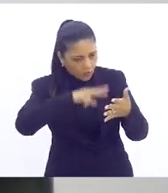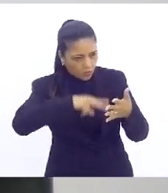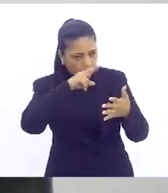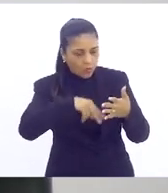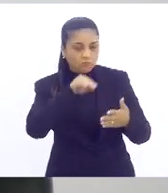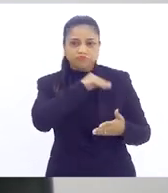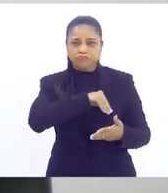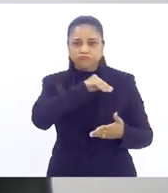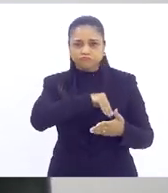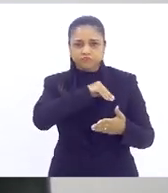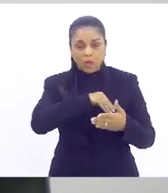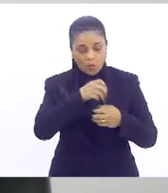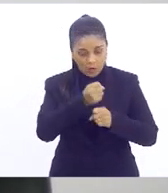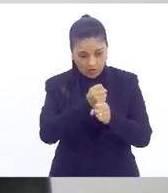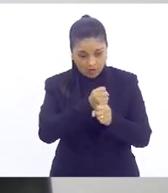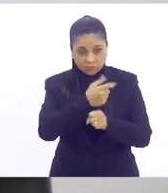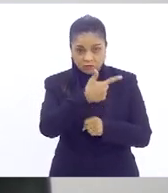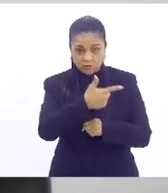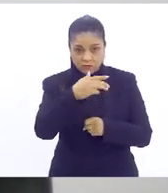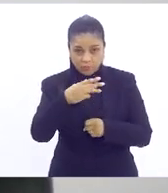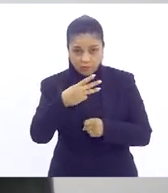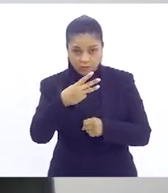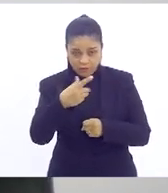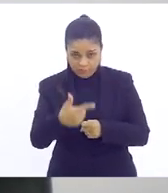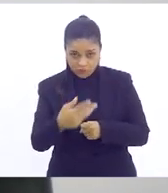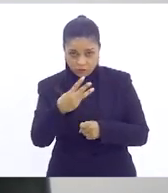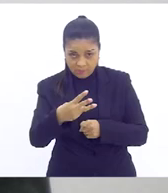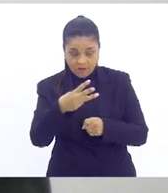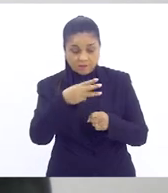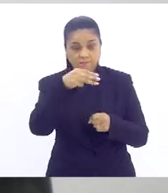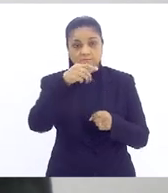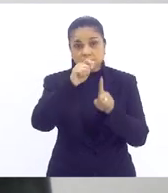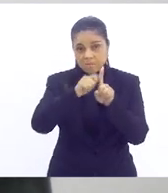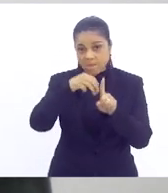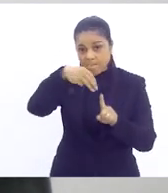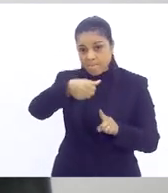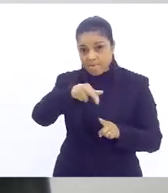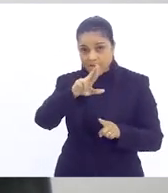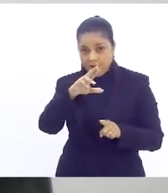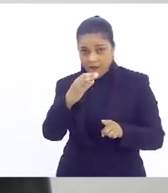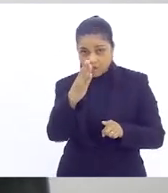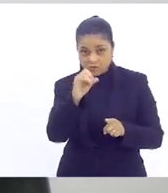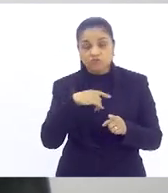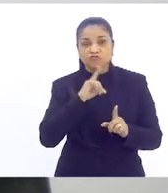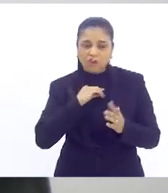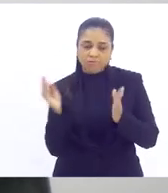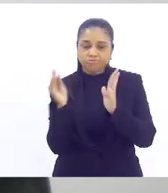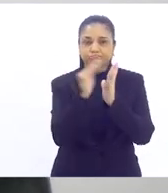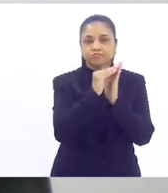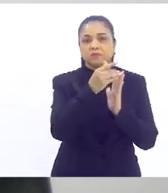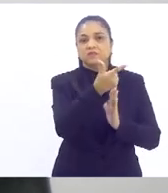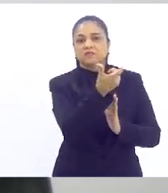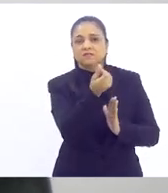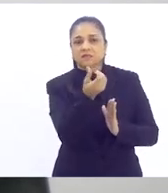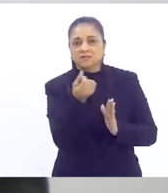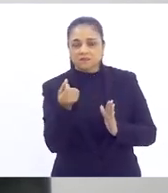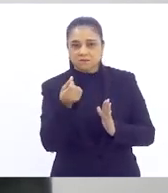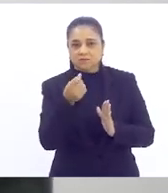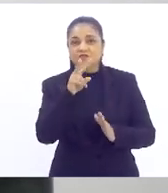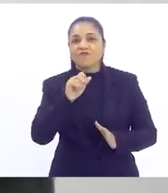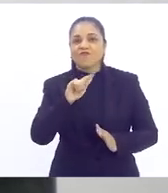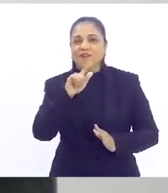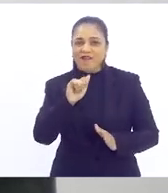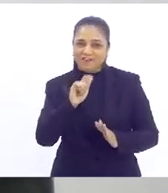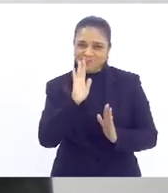remuneração esse ano já tem e de março desse ano já tem esses 60 vagas colocada pode olhar lá